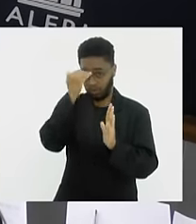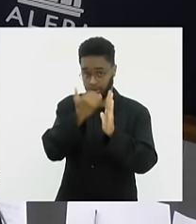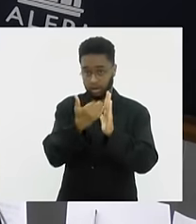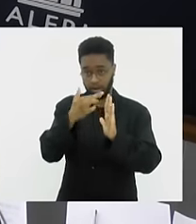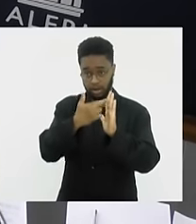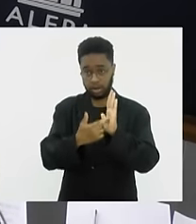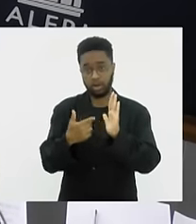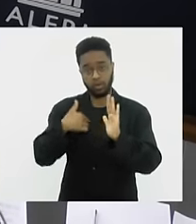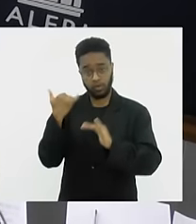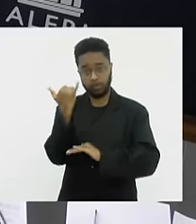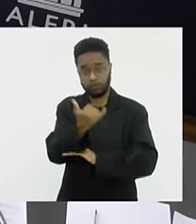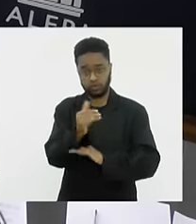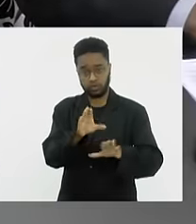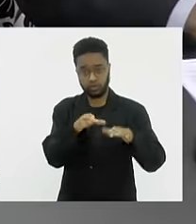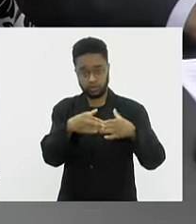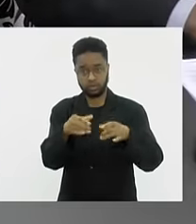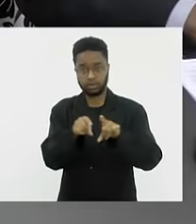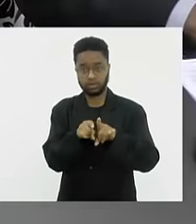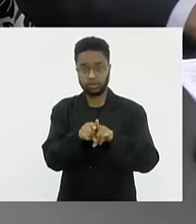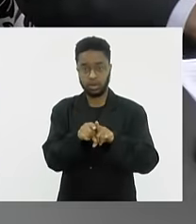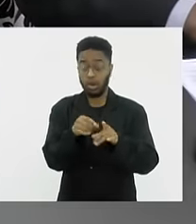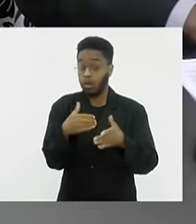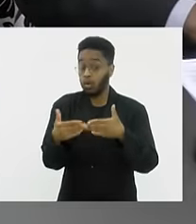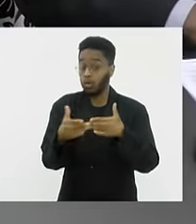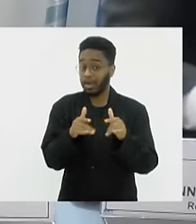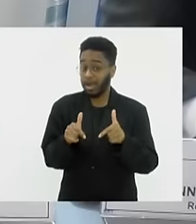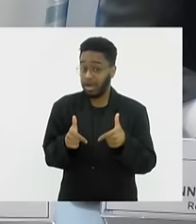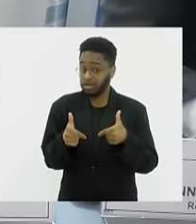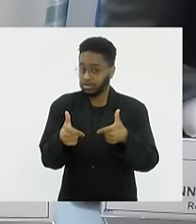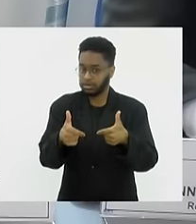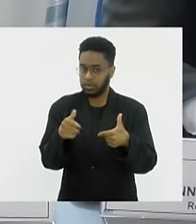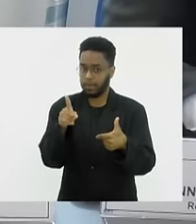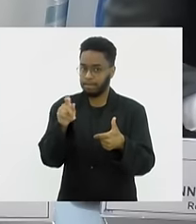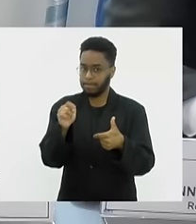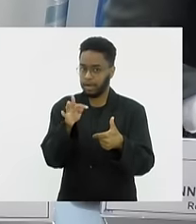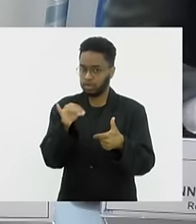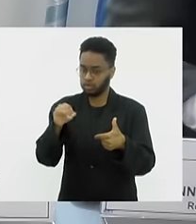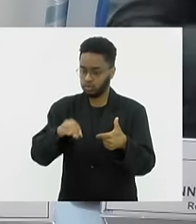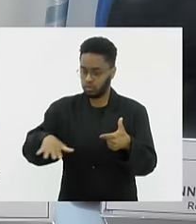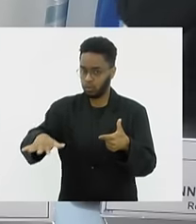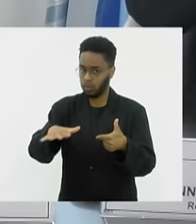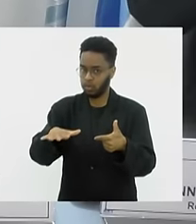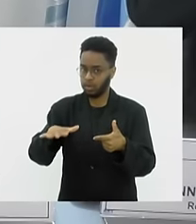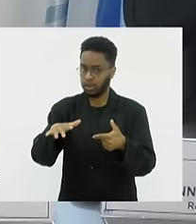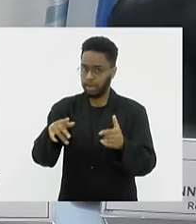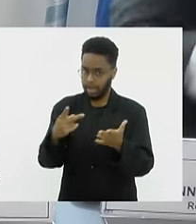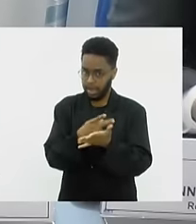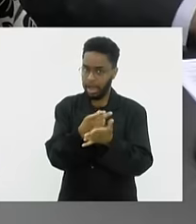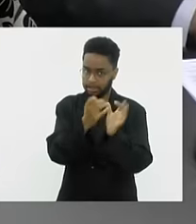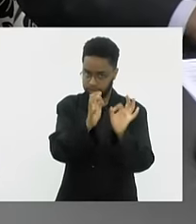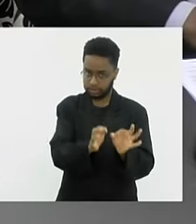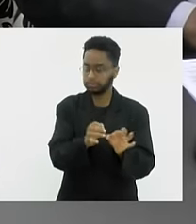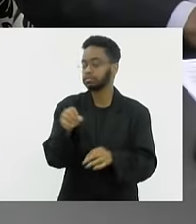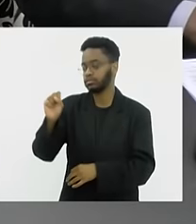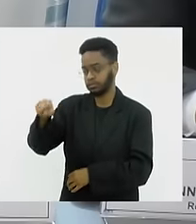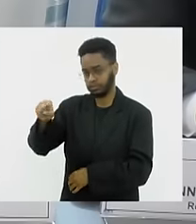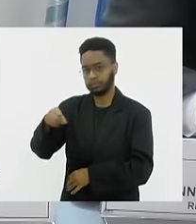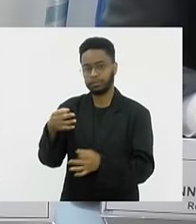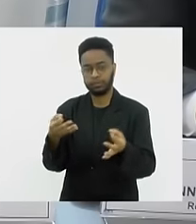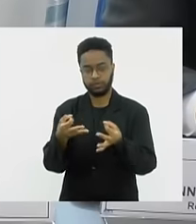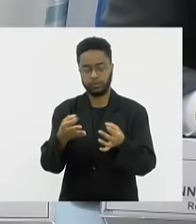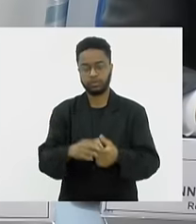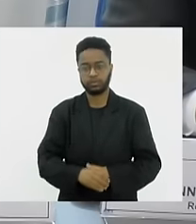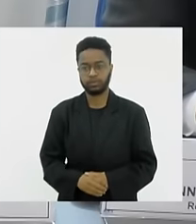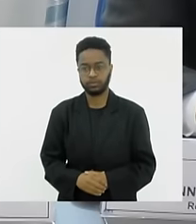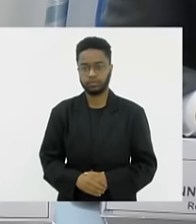aqui a comissão e envio... Qualquer operação em pátio é irregular, não é isso, presidente? Sim. Perfeito. E o que